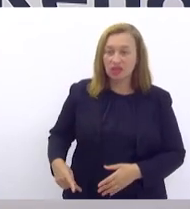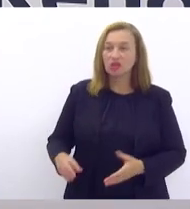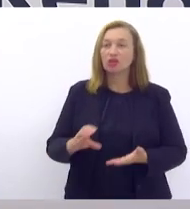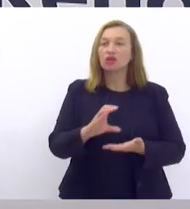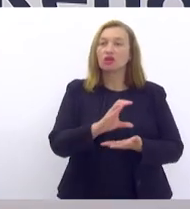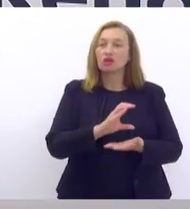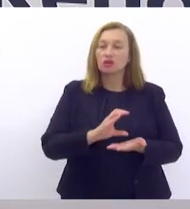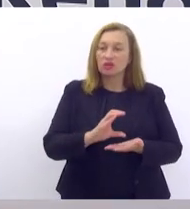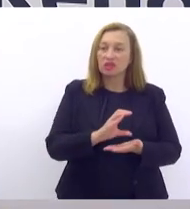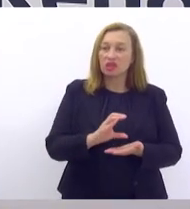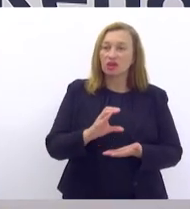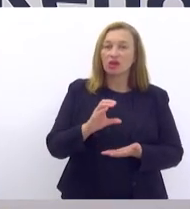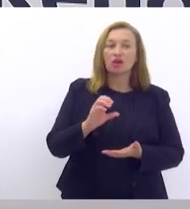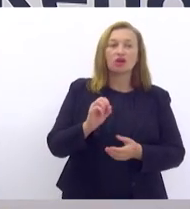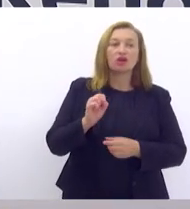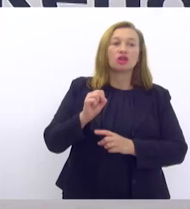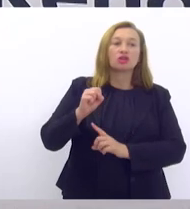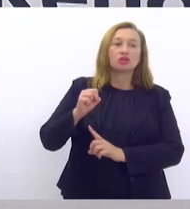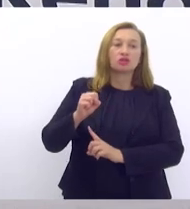conselhos diocesanos de cada